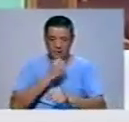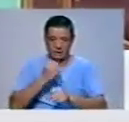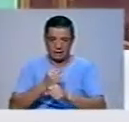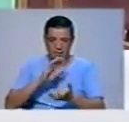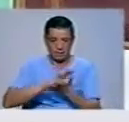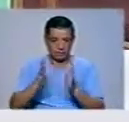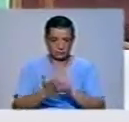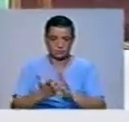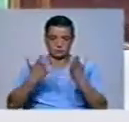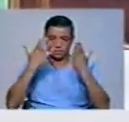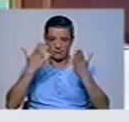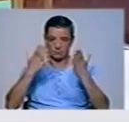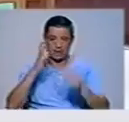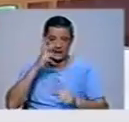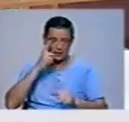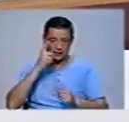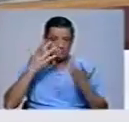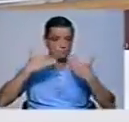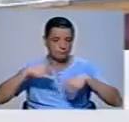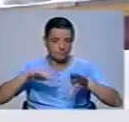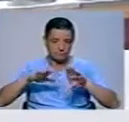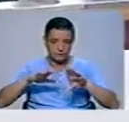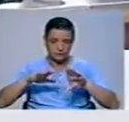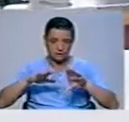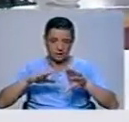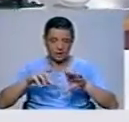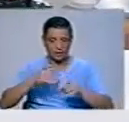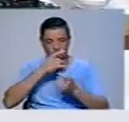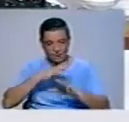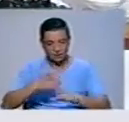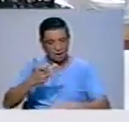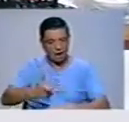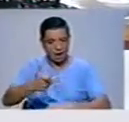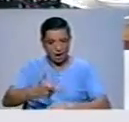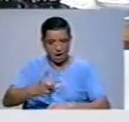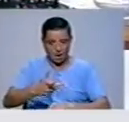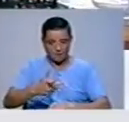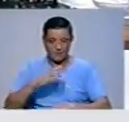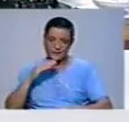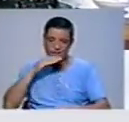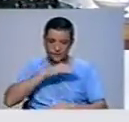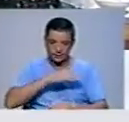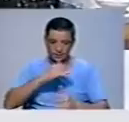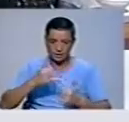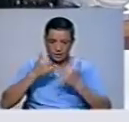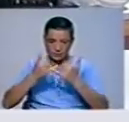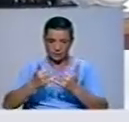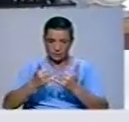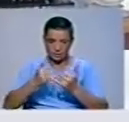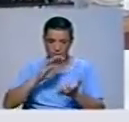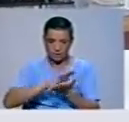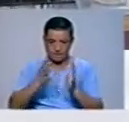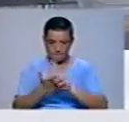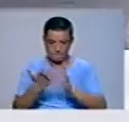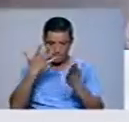com as mãos. Eu vou tentar fazê-lo já, ela está muito quente, mas o ideal na sua cozinha é deixá-la um bocadinho arrefecer e depois, então, trabalhá-la um pouco com as